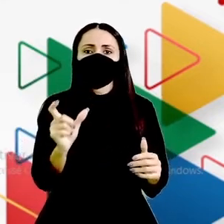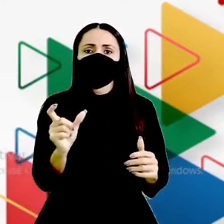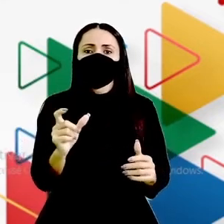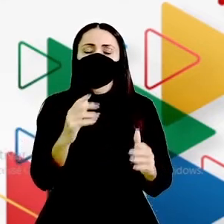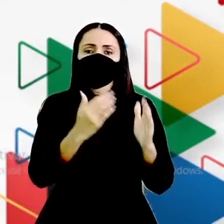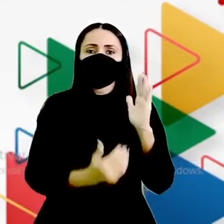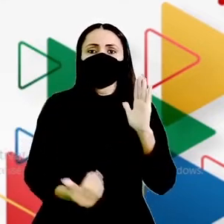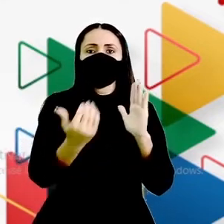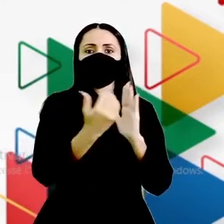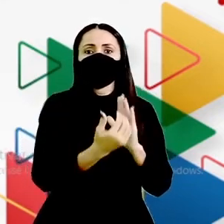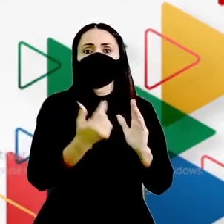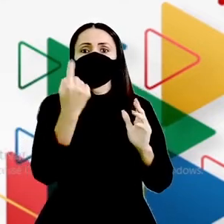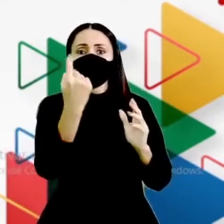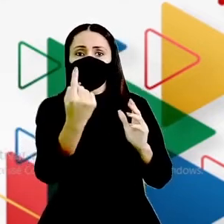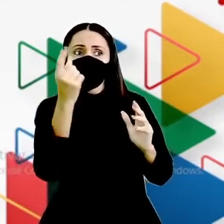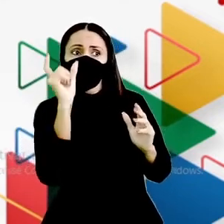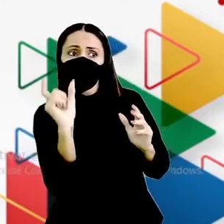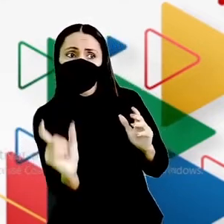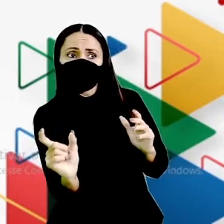sílaba. Monossílabos